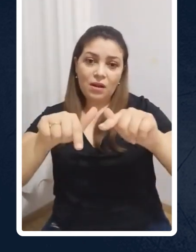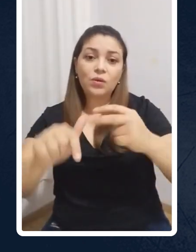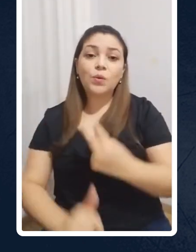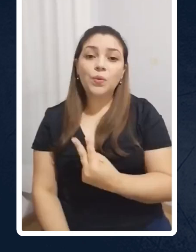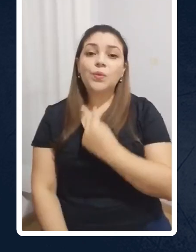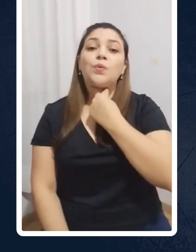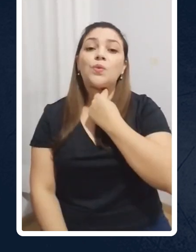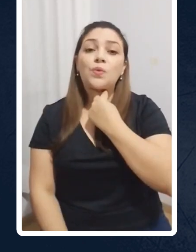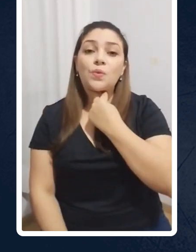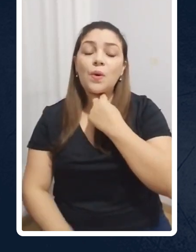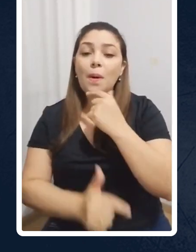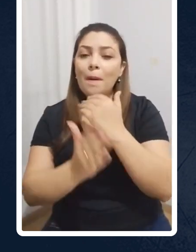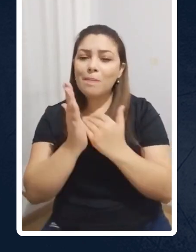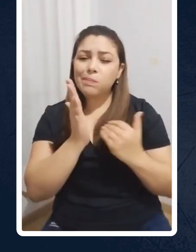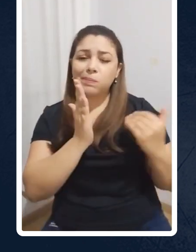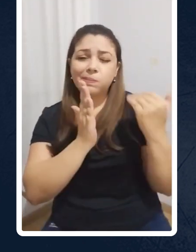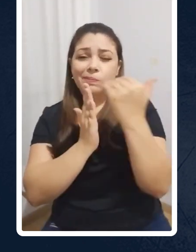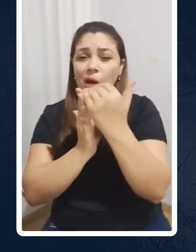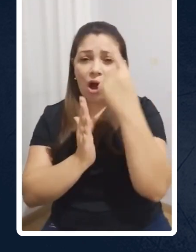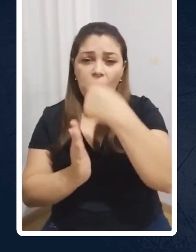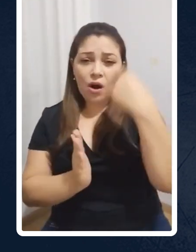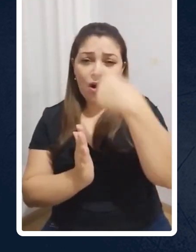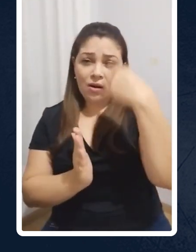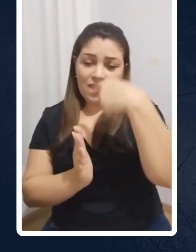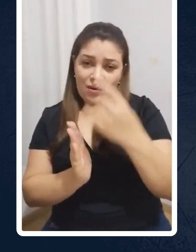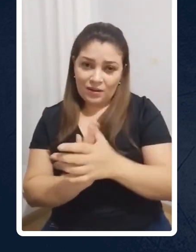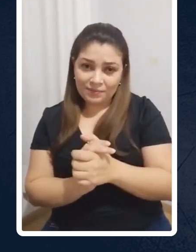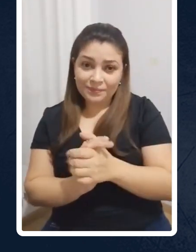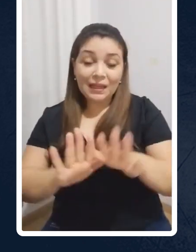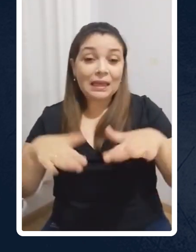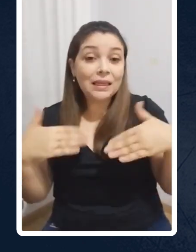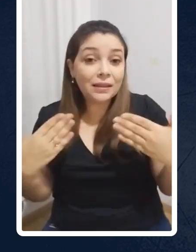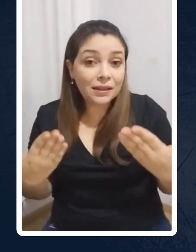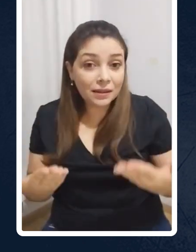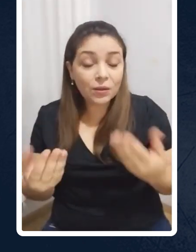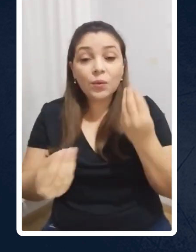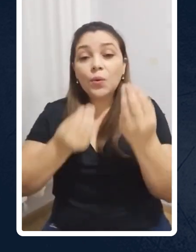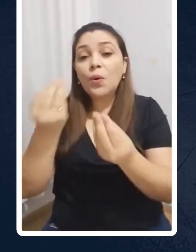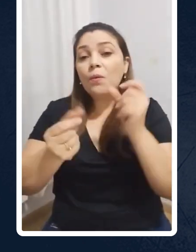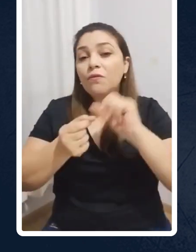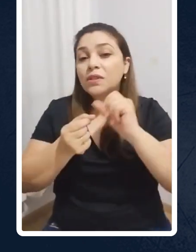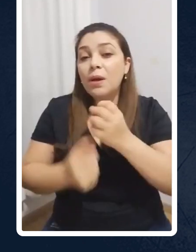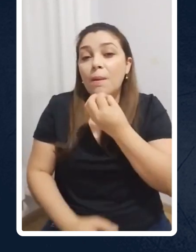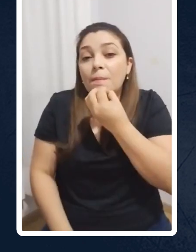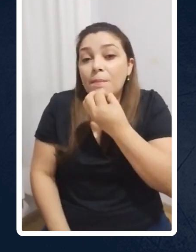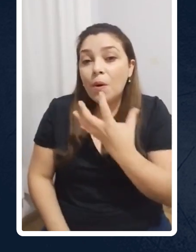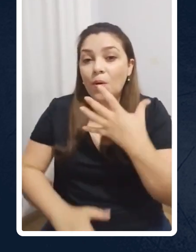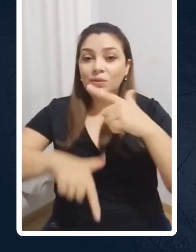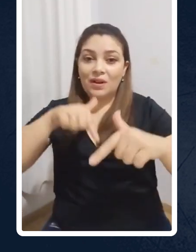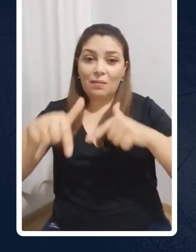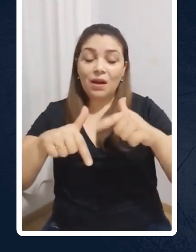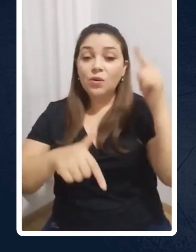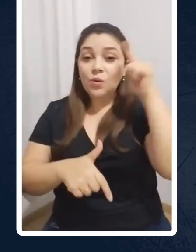você fazer um ótimo trabalho e ficar satisfeito é fazendo esse ótimo trabalho. Isso vai lhe dar